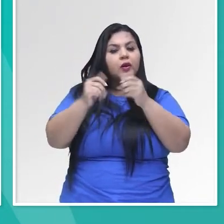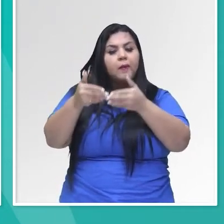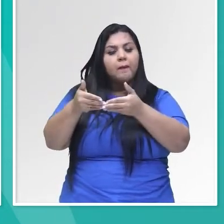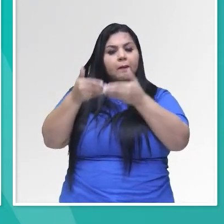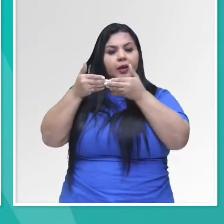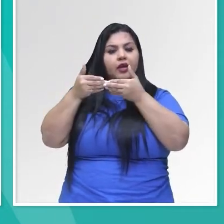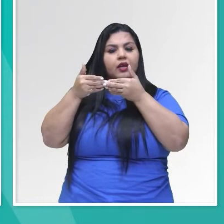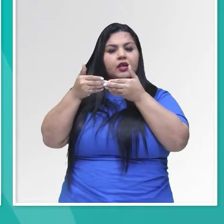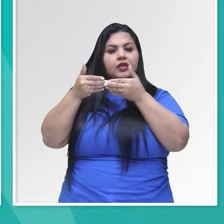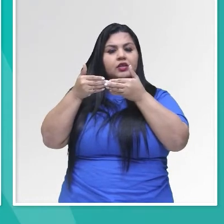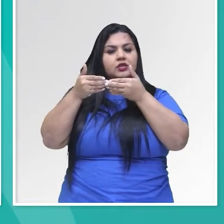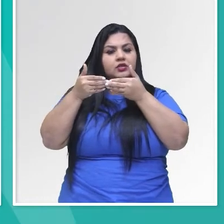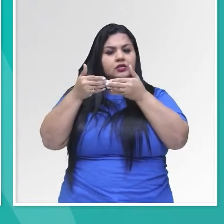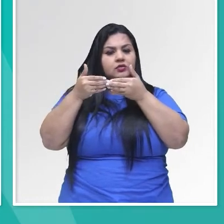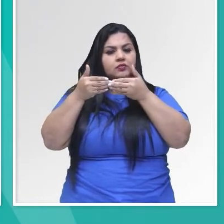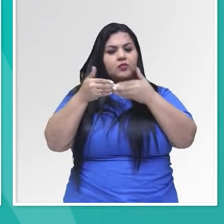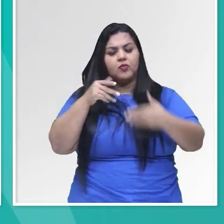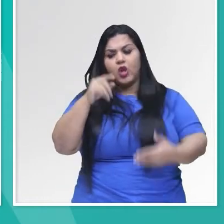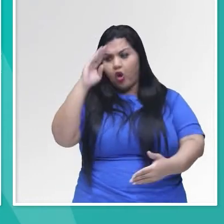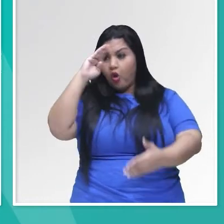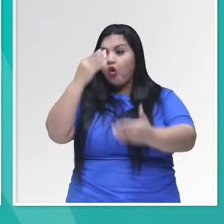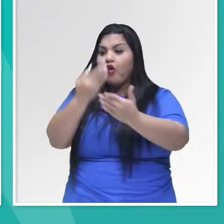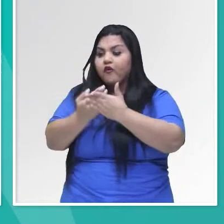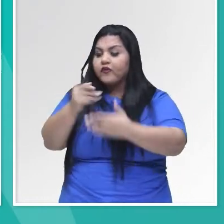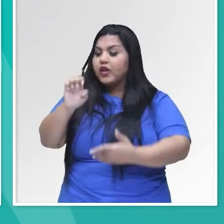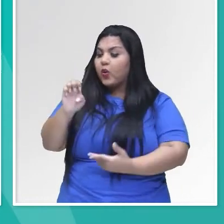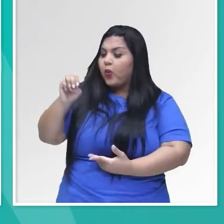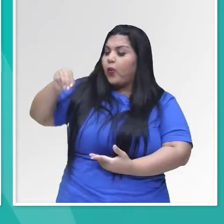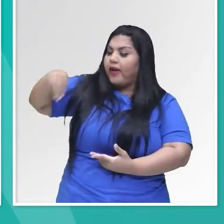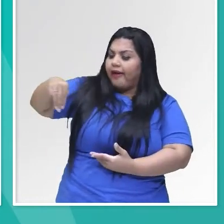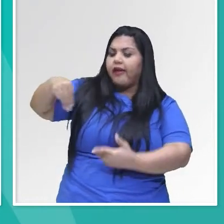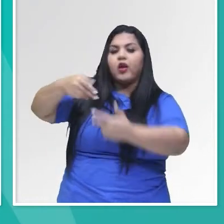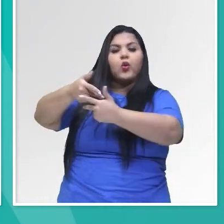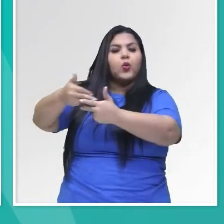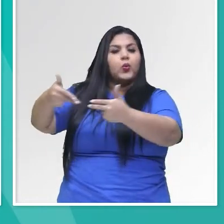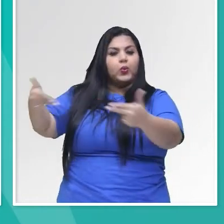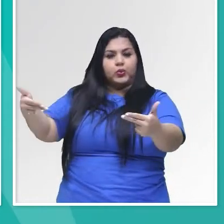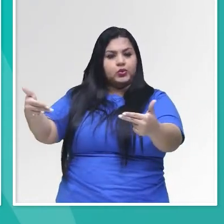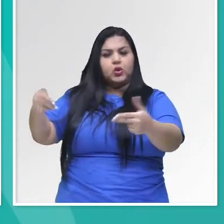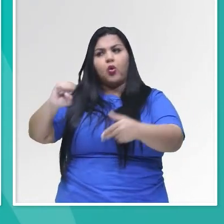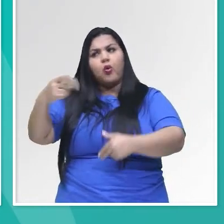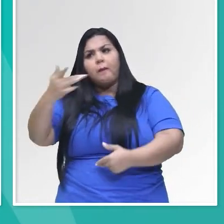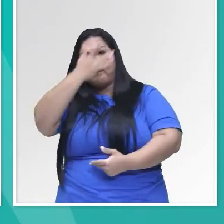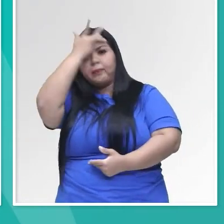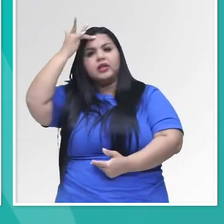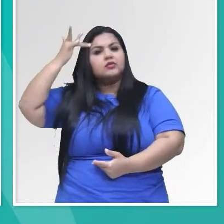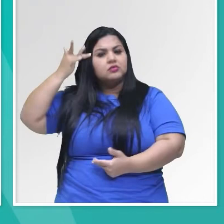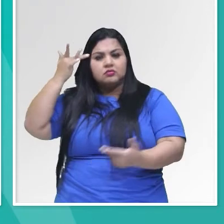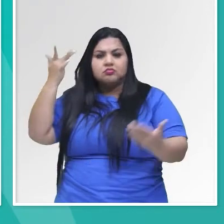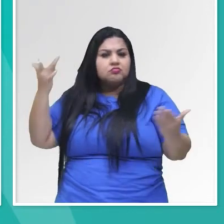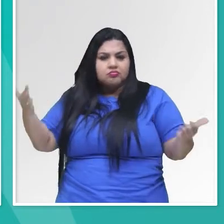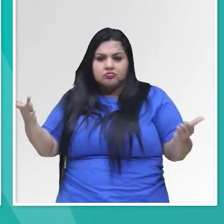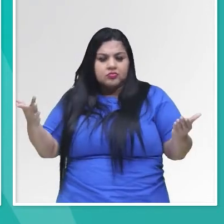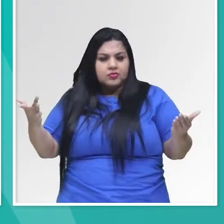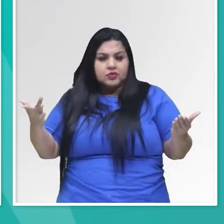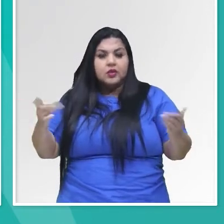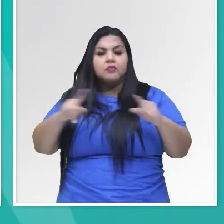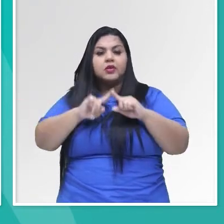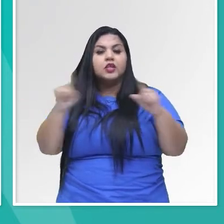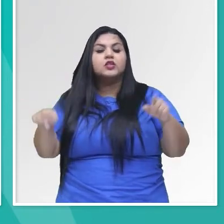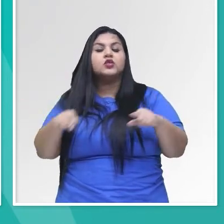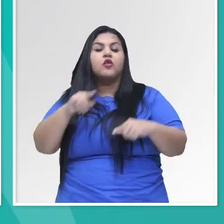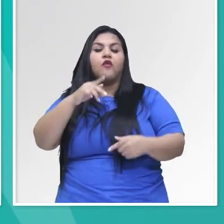preposição confiar em algo. Confiar em alguém, em alguma coisa. Já o verbo gostar